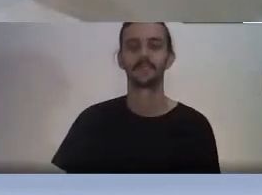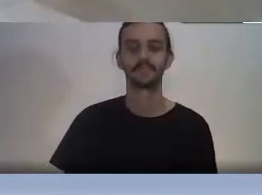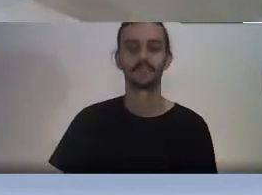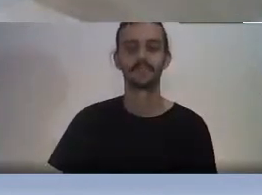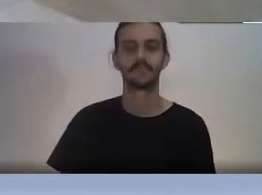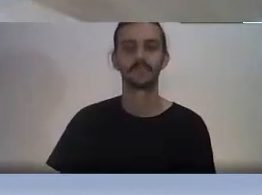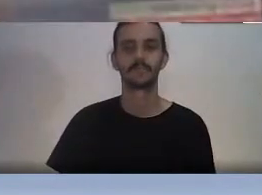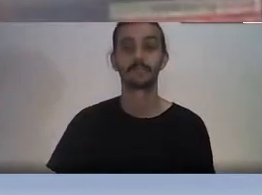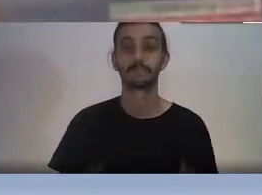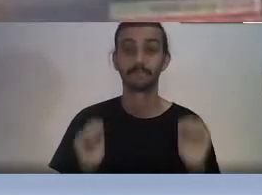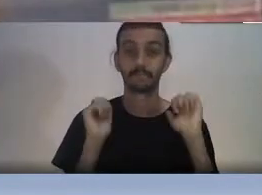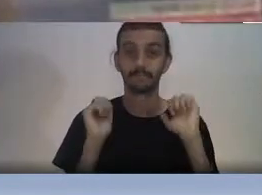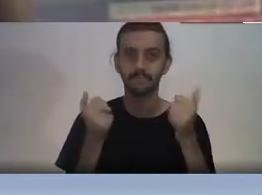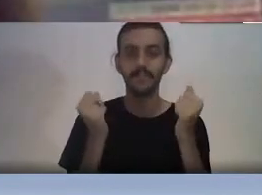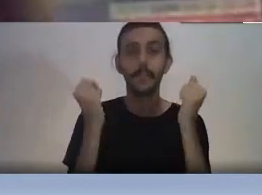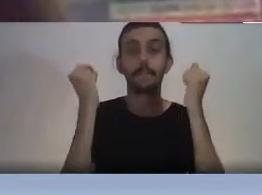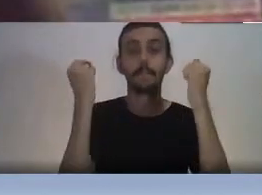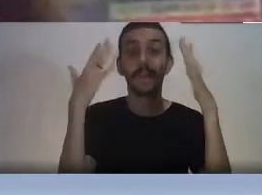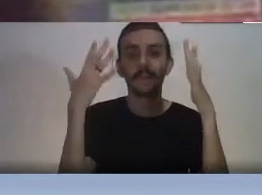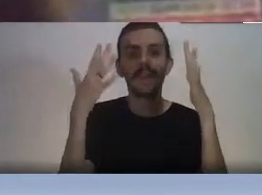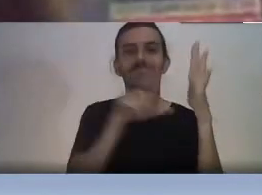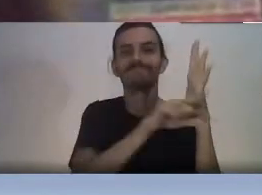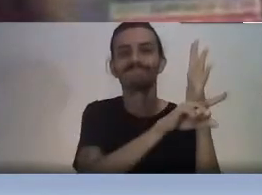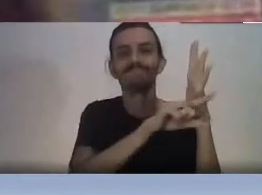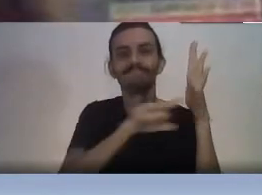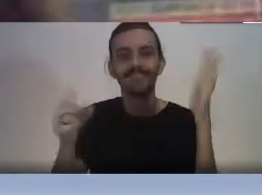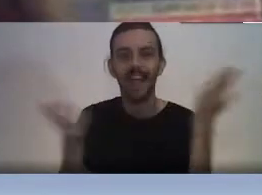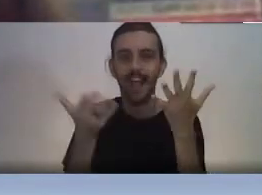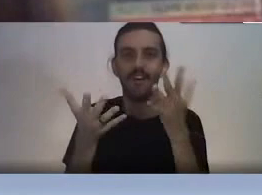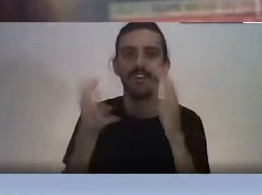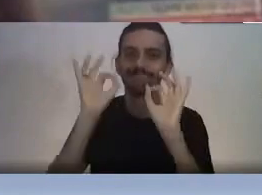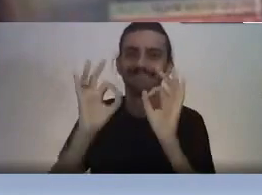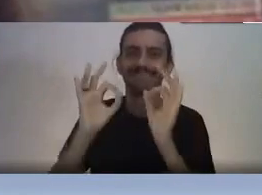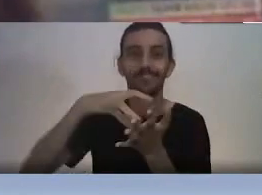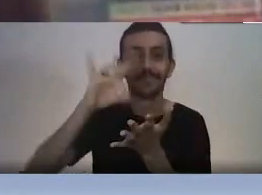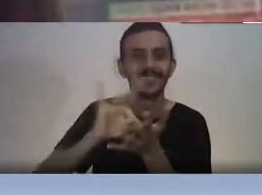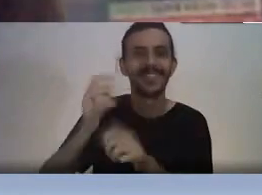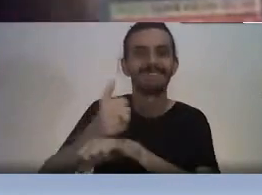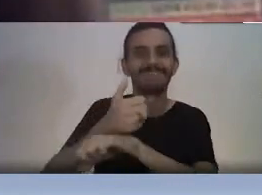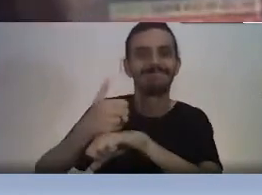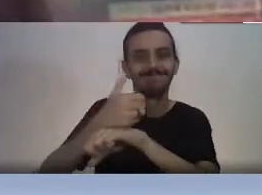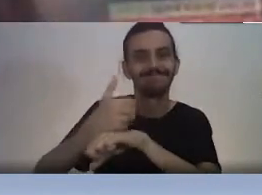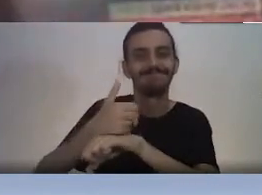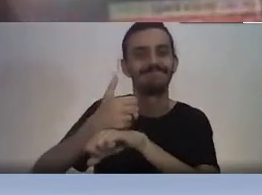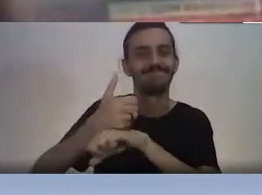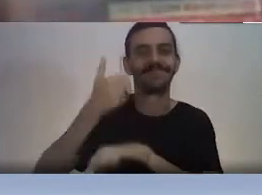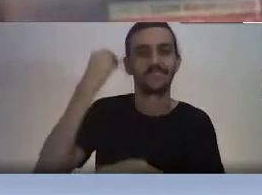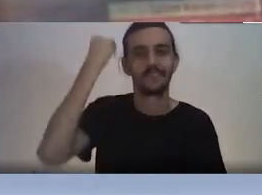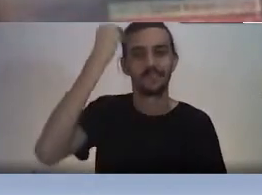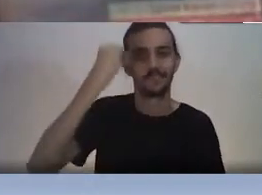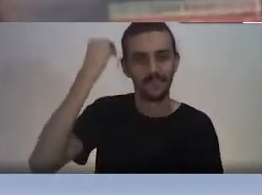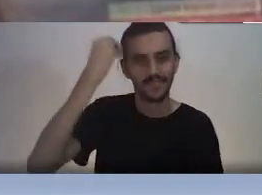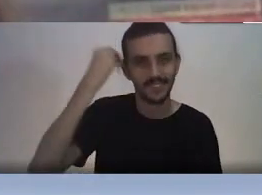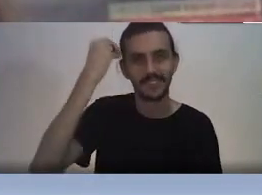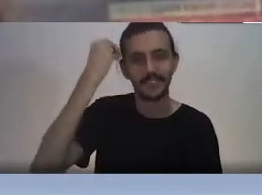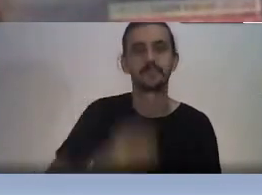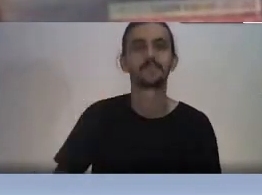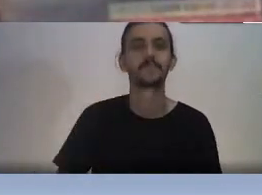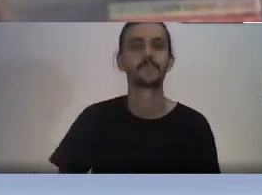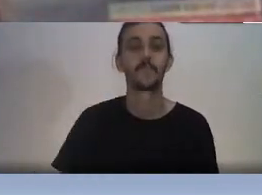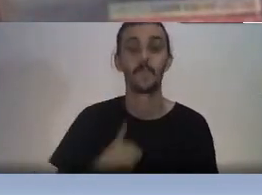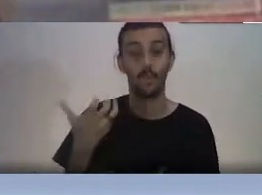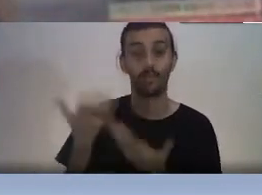Muito bem. Parabéns a todos os psicólogos, psicólogas e psicólogos. Com a palavra,